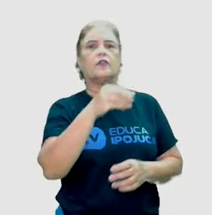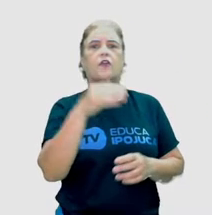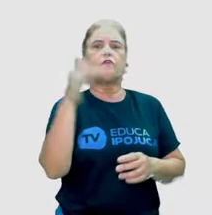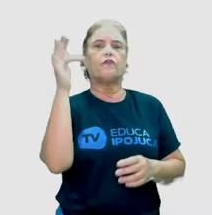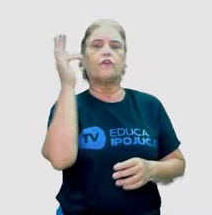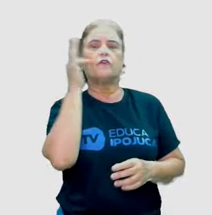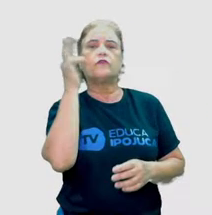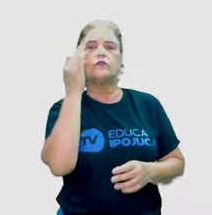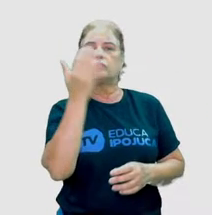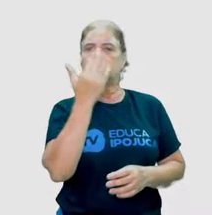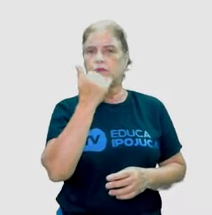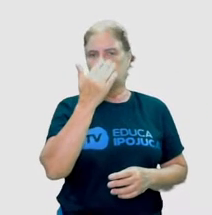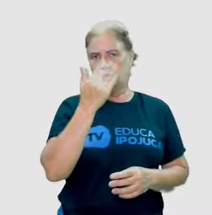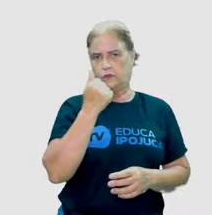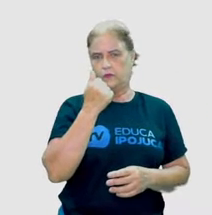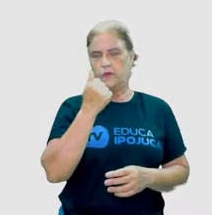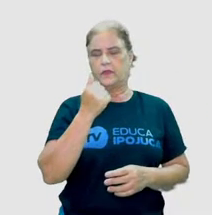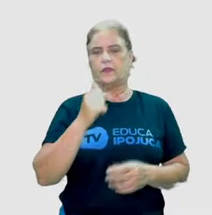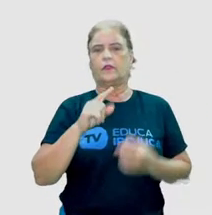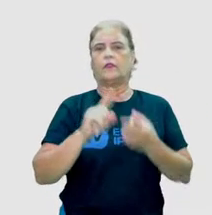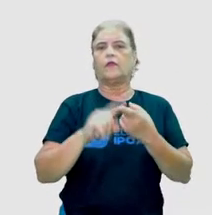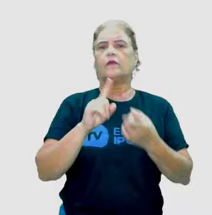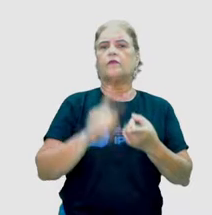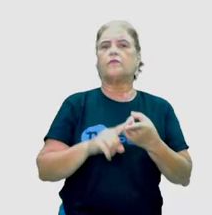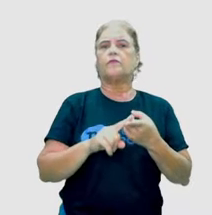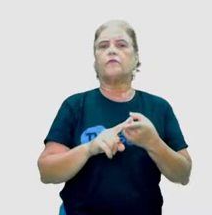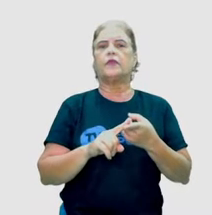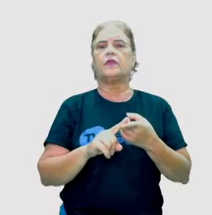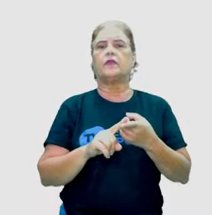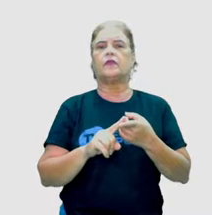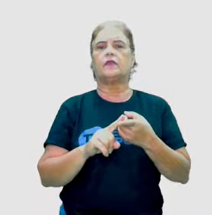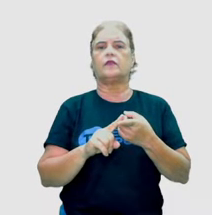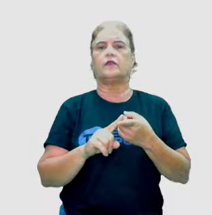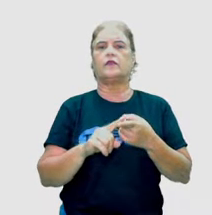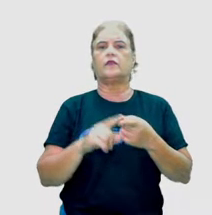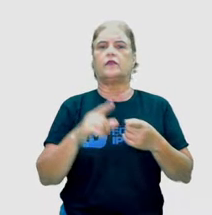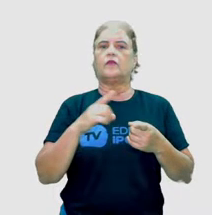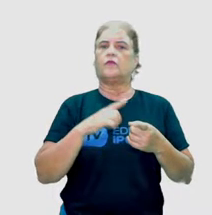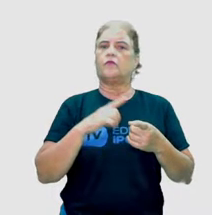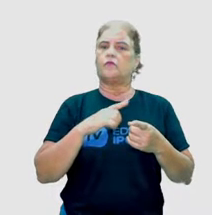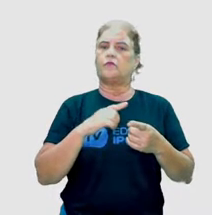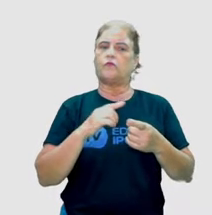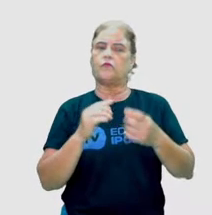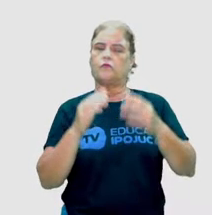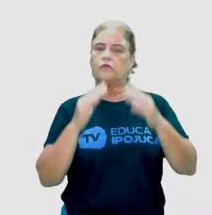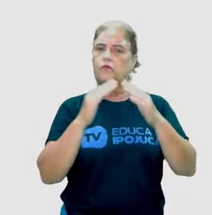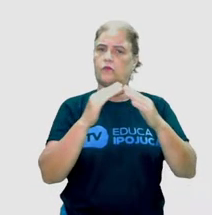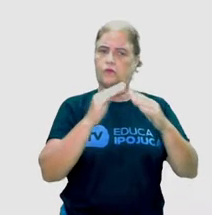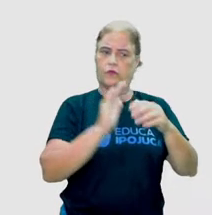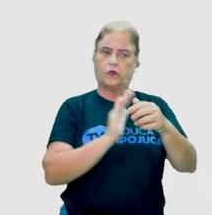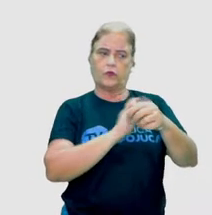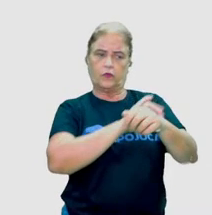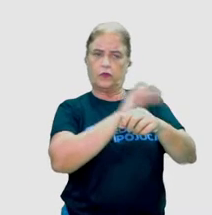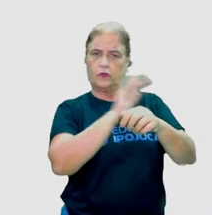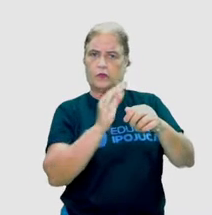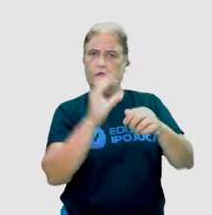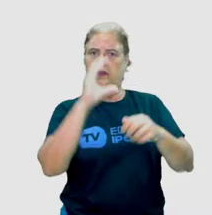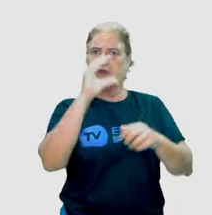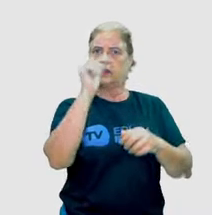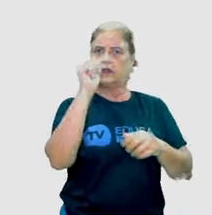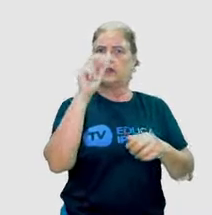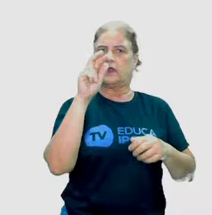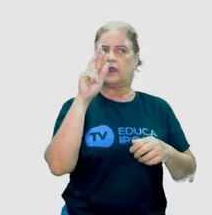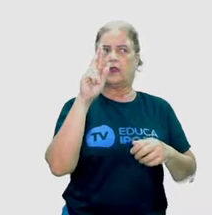se alimentar. Além disso, passaram a habitar em cavernas e a criar